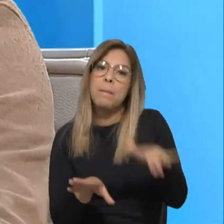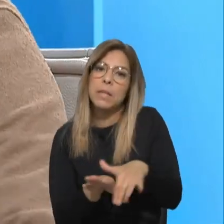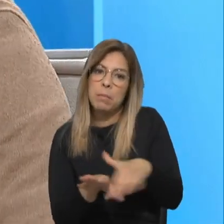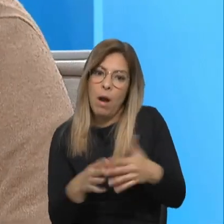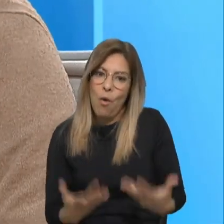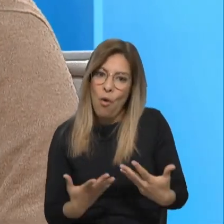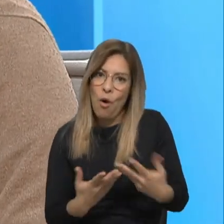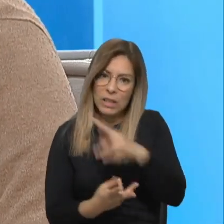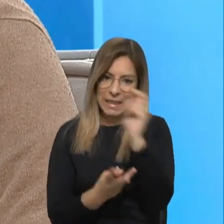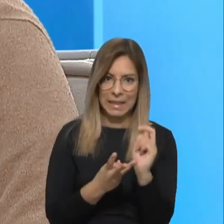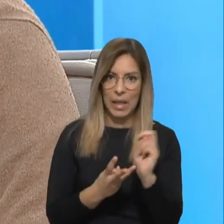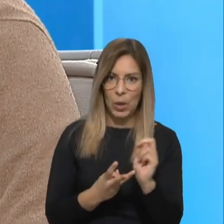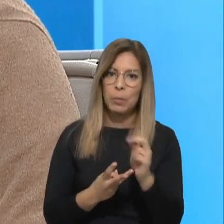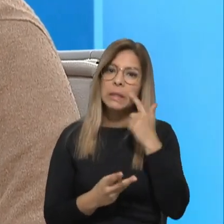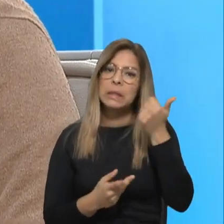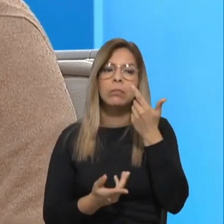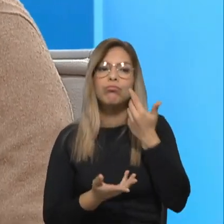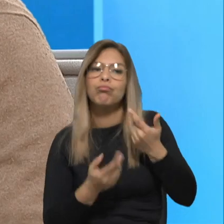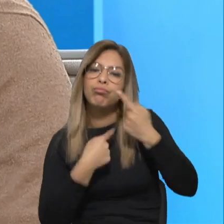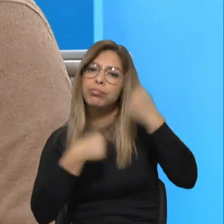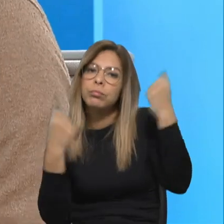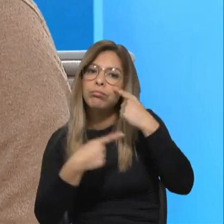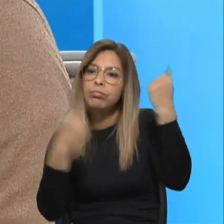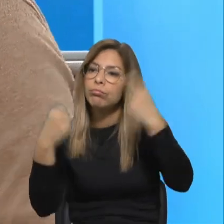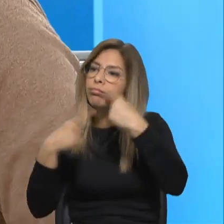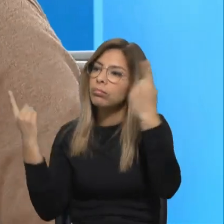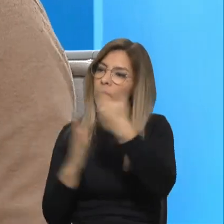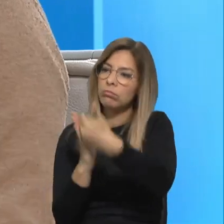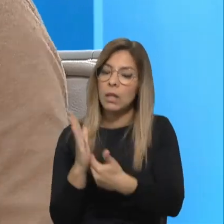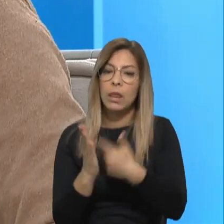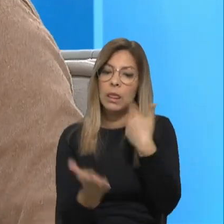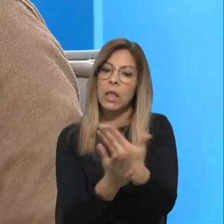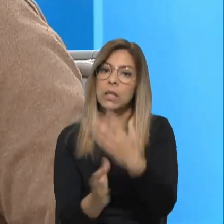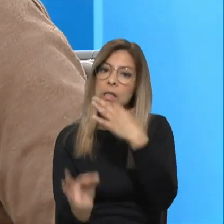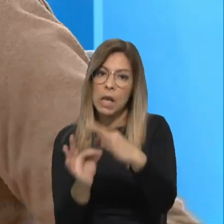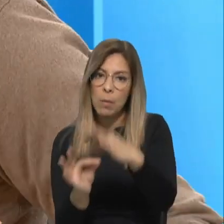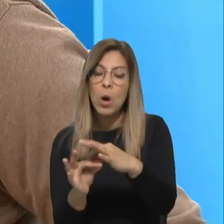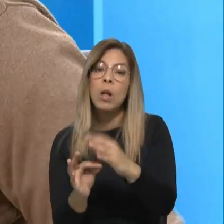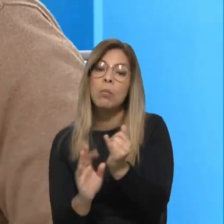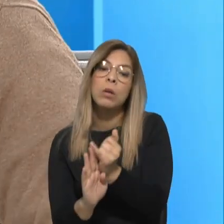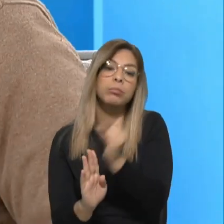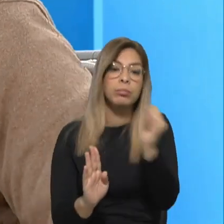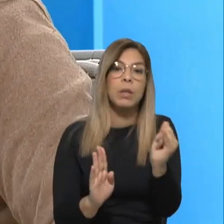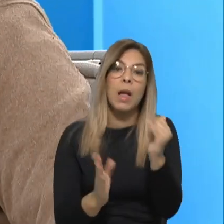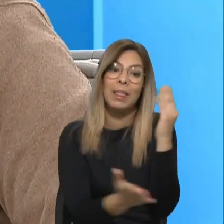conhecer este documento ao maior número de pessoas, ali até setembro. Depois de setembro a dezembro temos